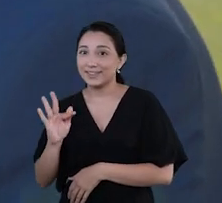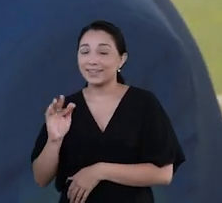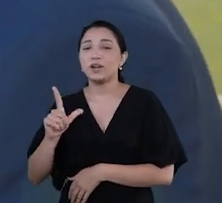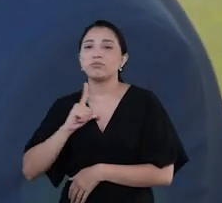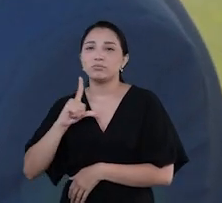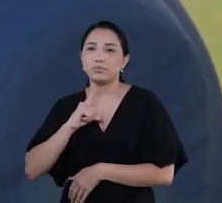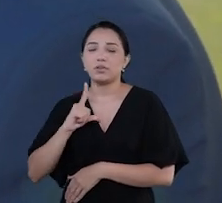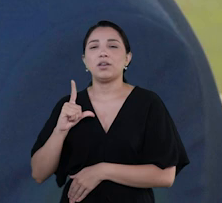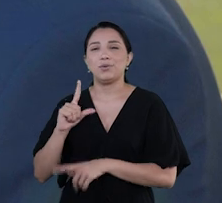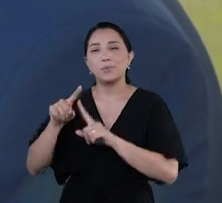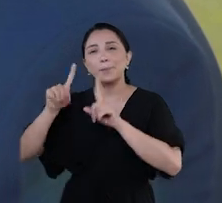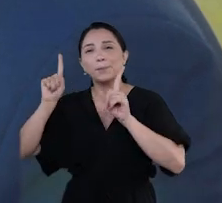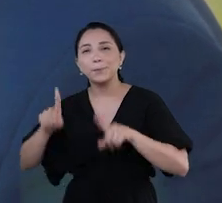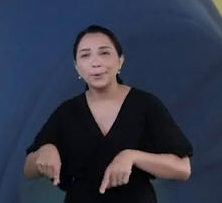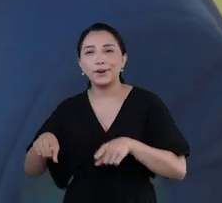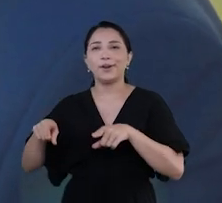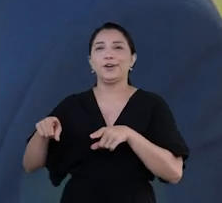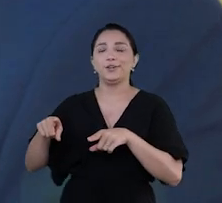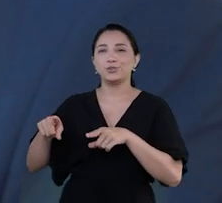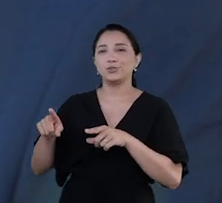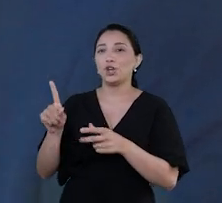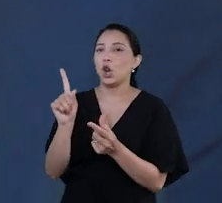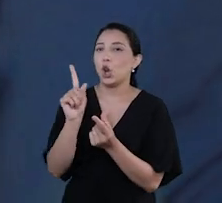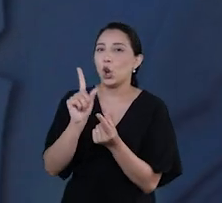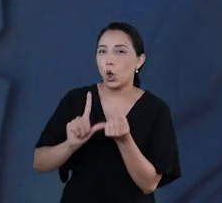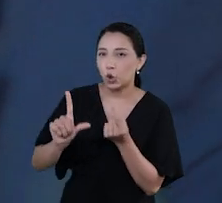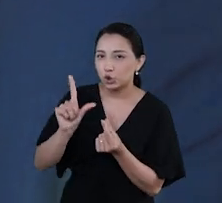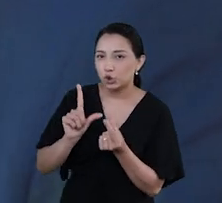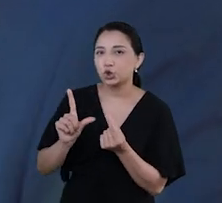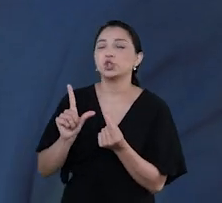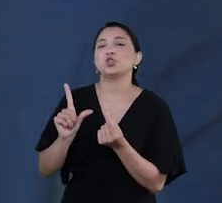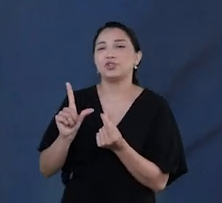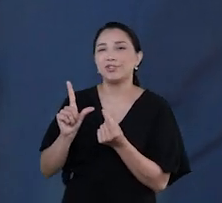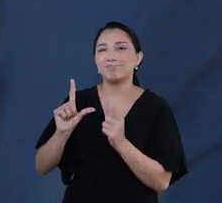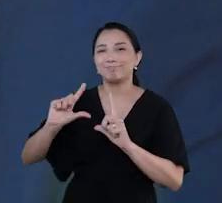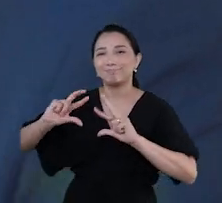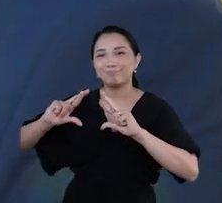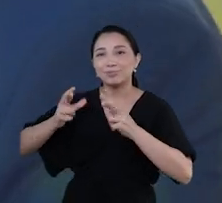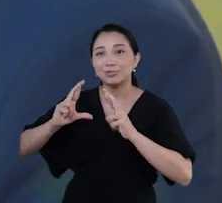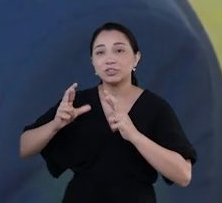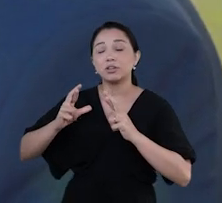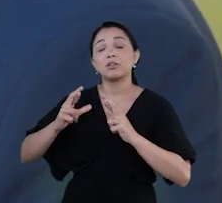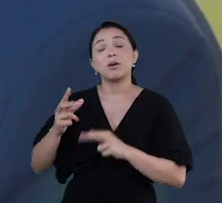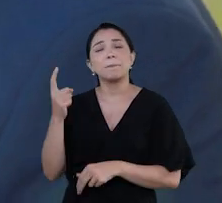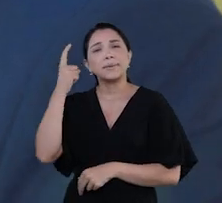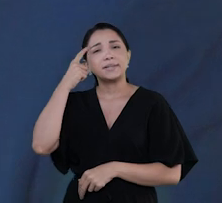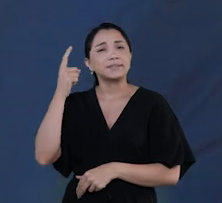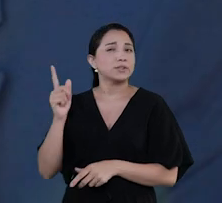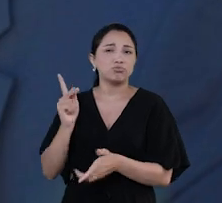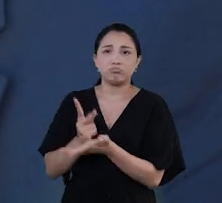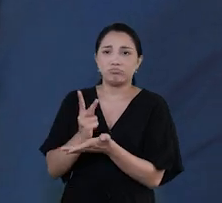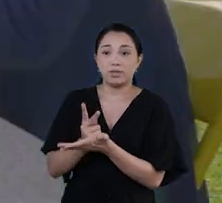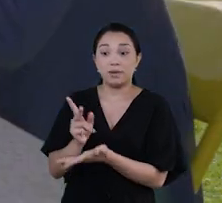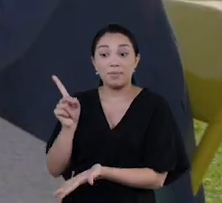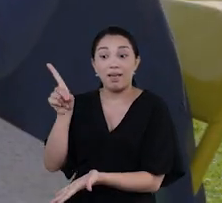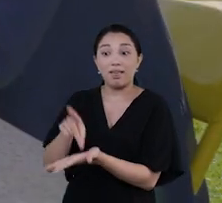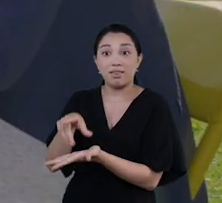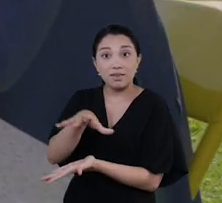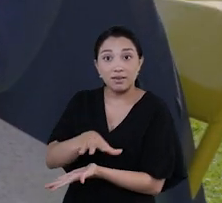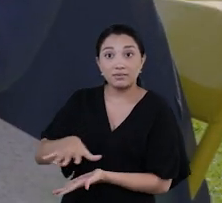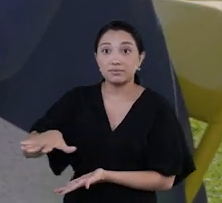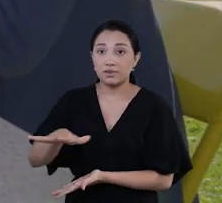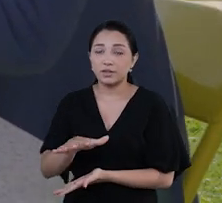as instituições devem apresentar considerando essas realidades mas de de De toda forma são ações